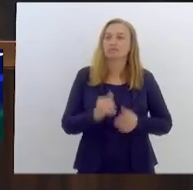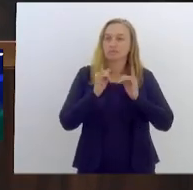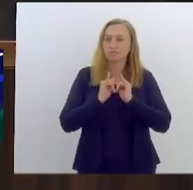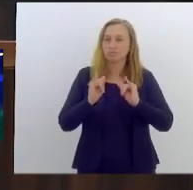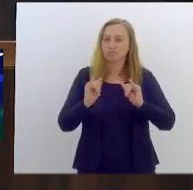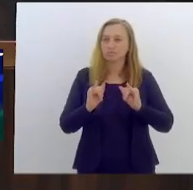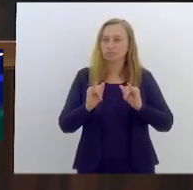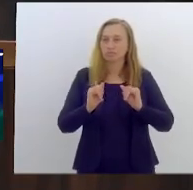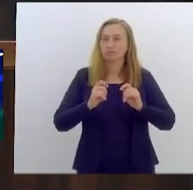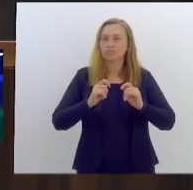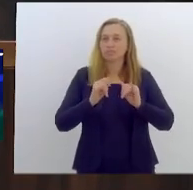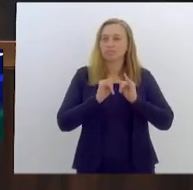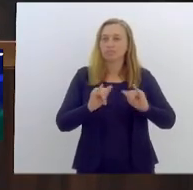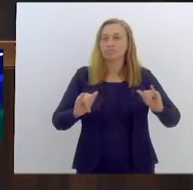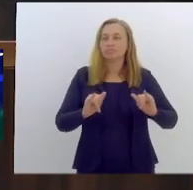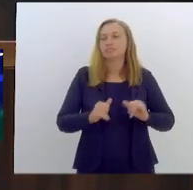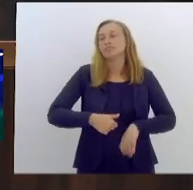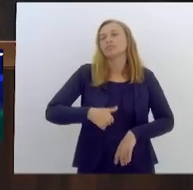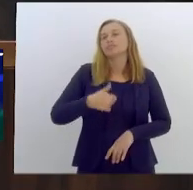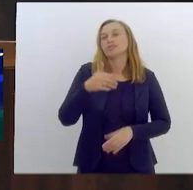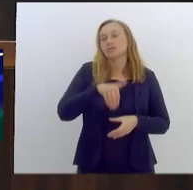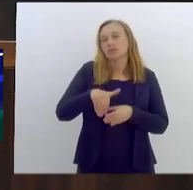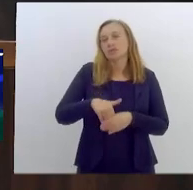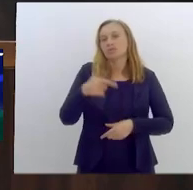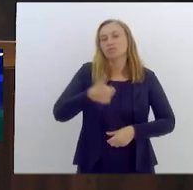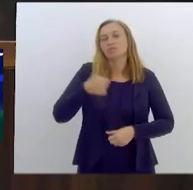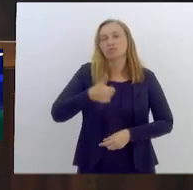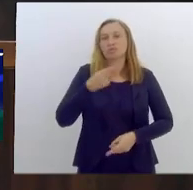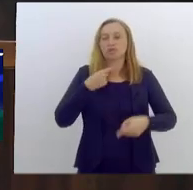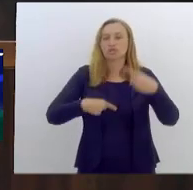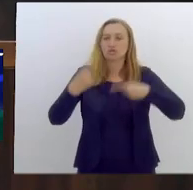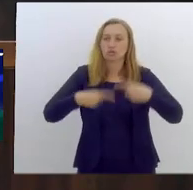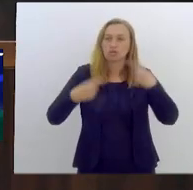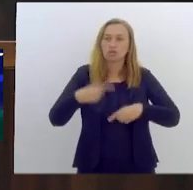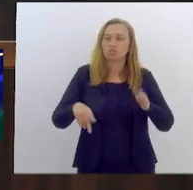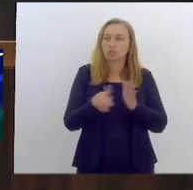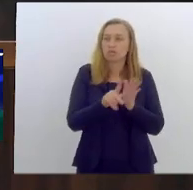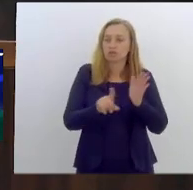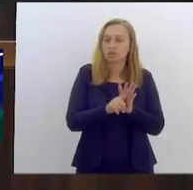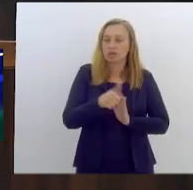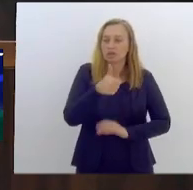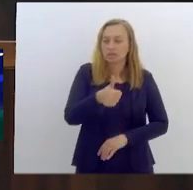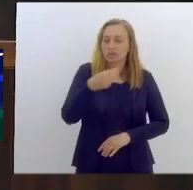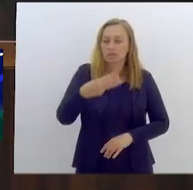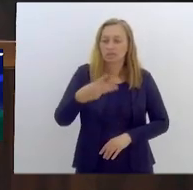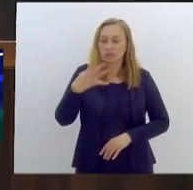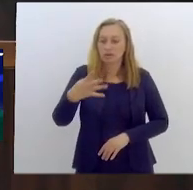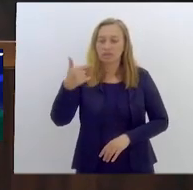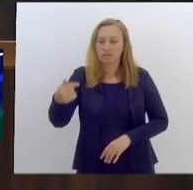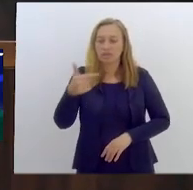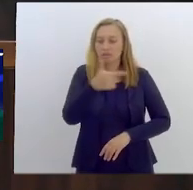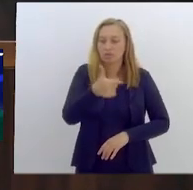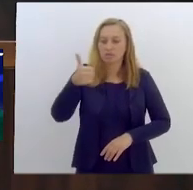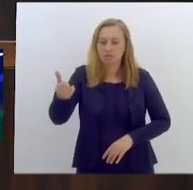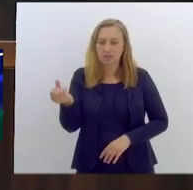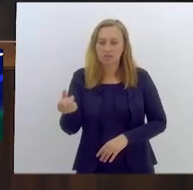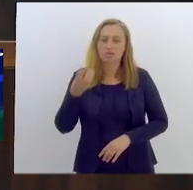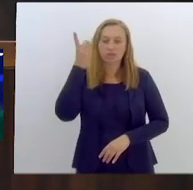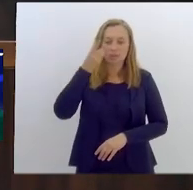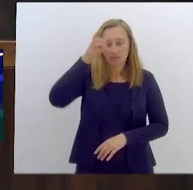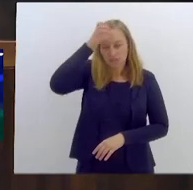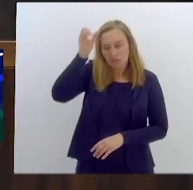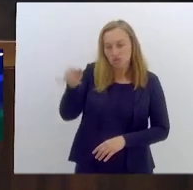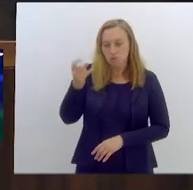Anuncio, em tramitação ordinária, em votação e primeira discussão, projeto de lei número 1347/2016, de autoria da deputada Tia